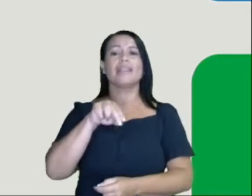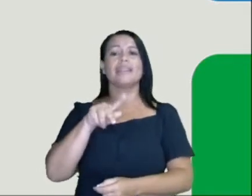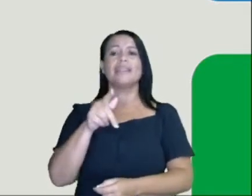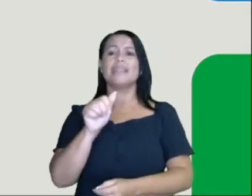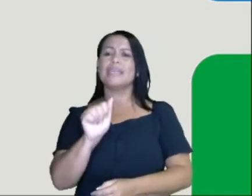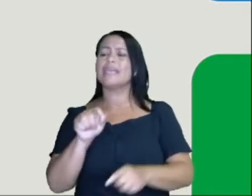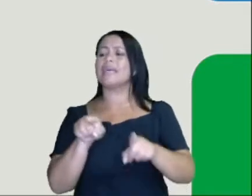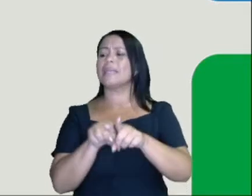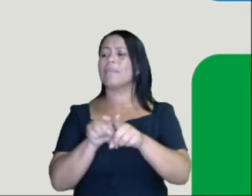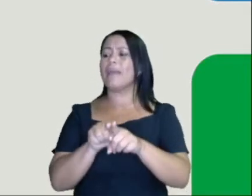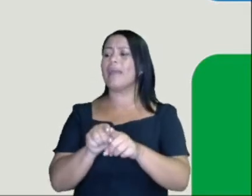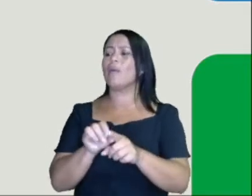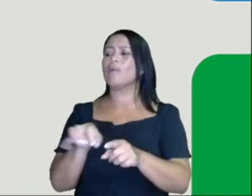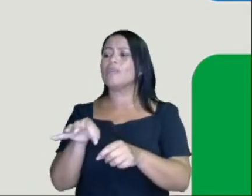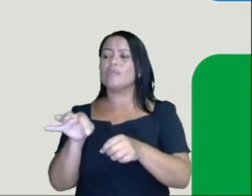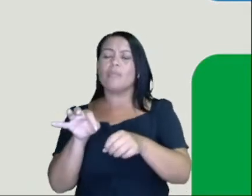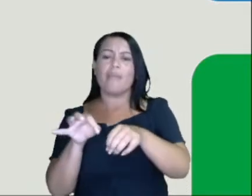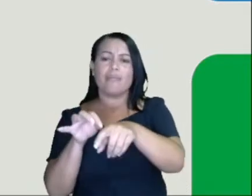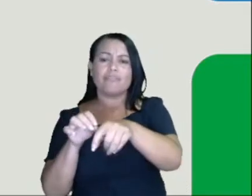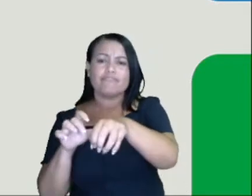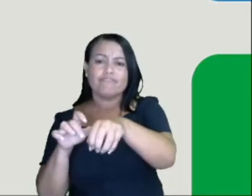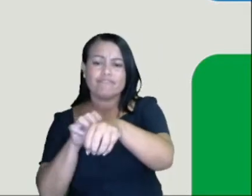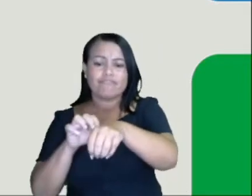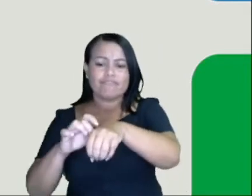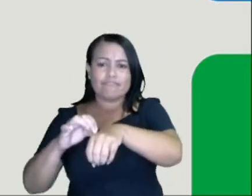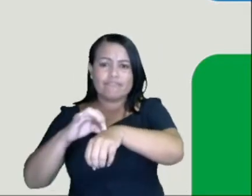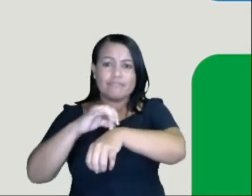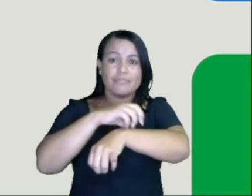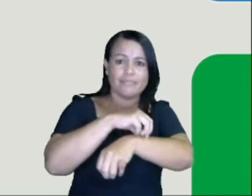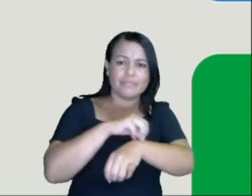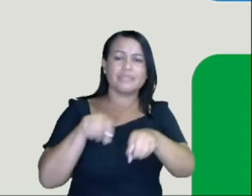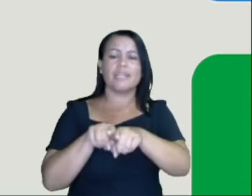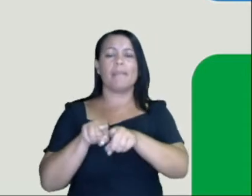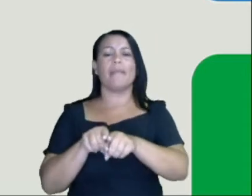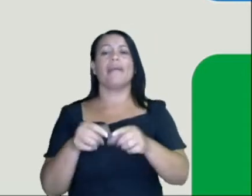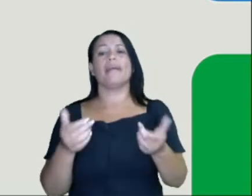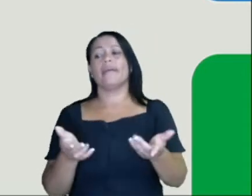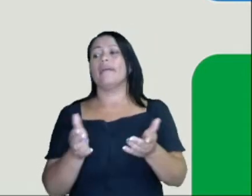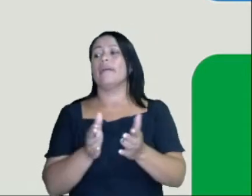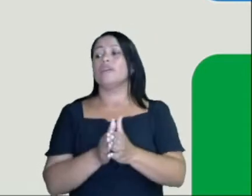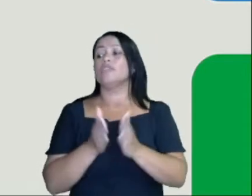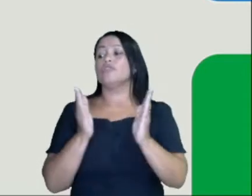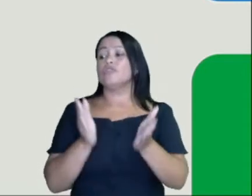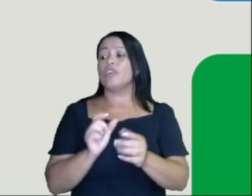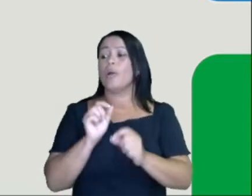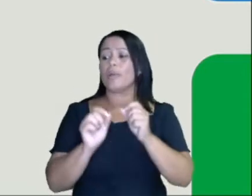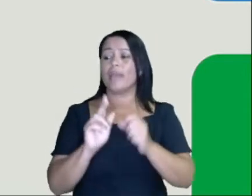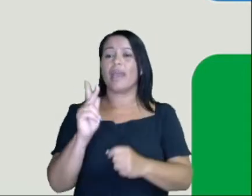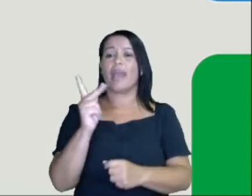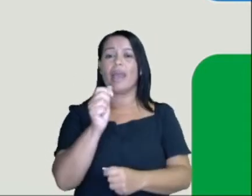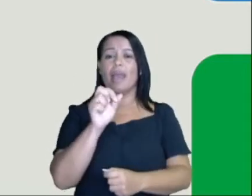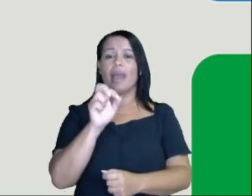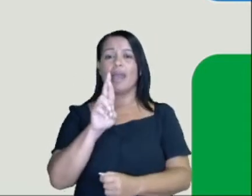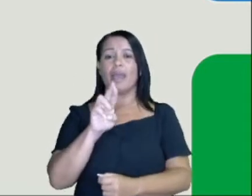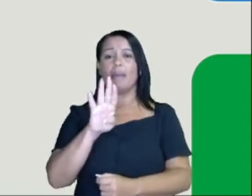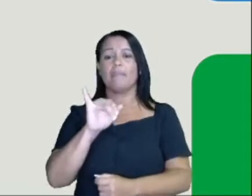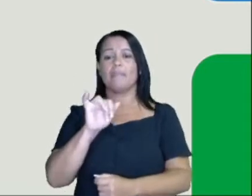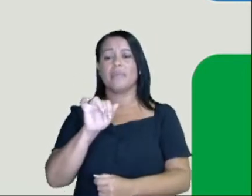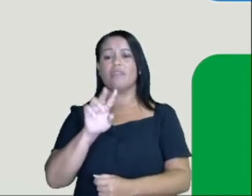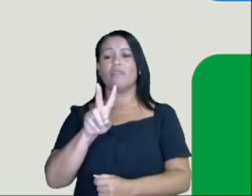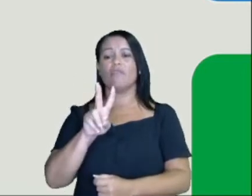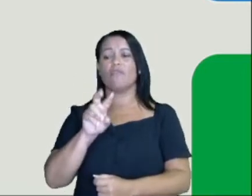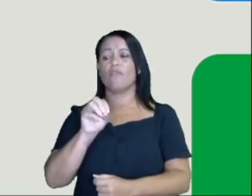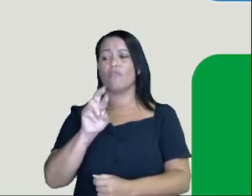aproxima para comer esses pulgões. Já a herbivoria é um predatismo de espécies animal e vegetal, quando